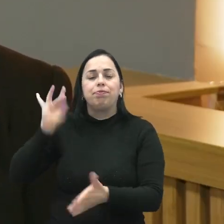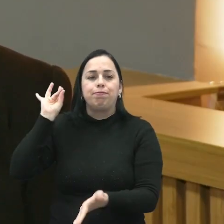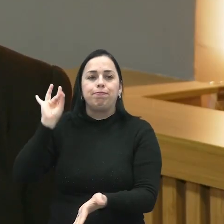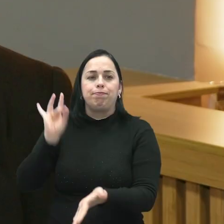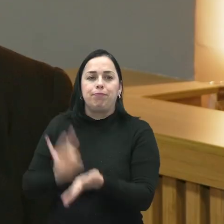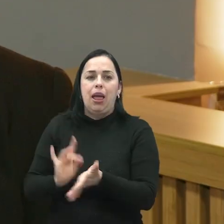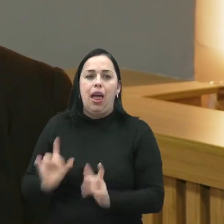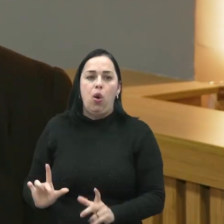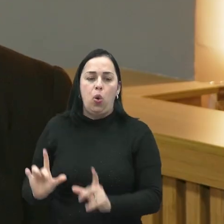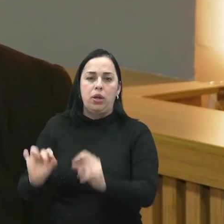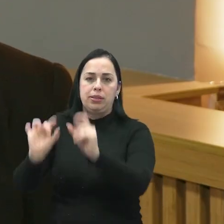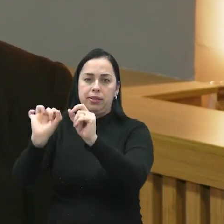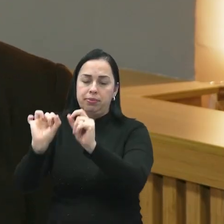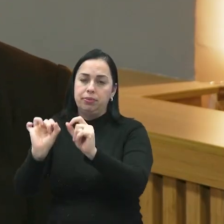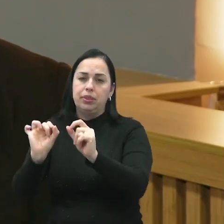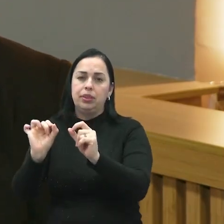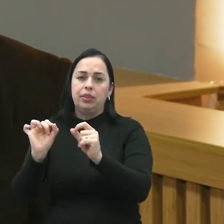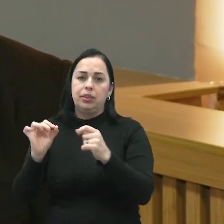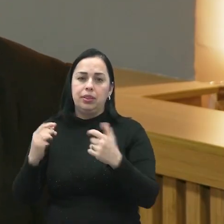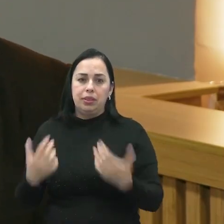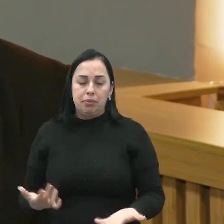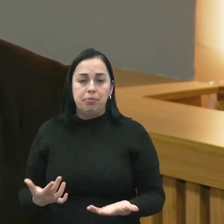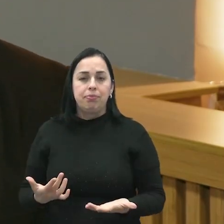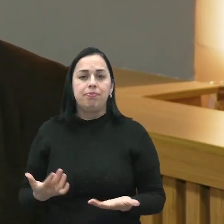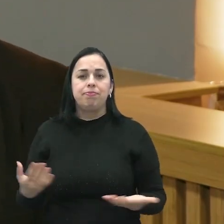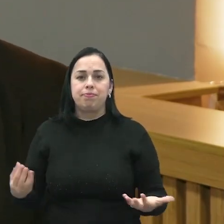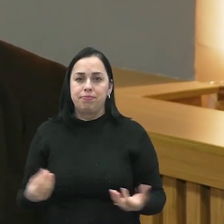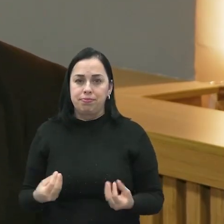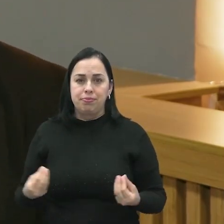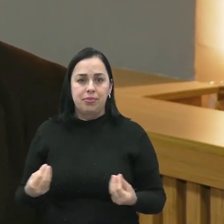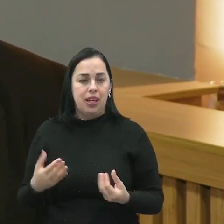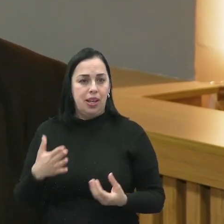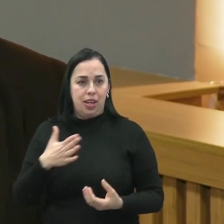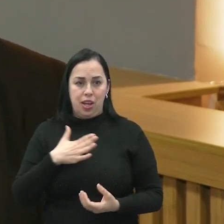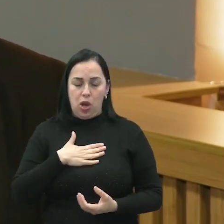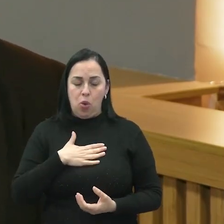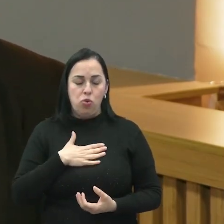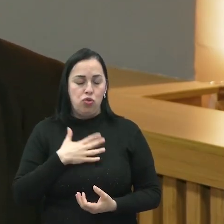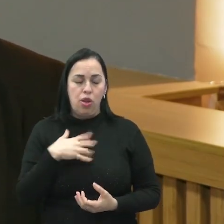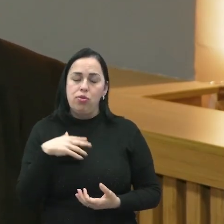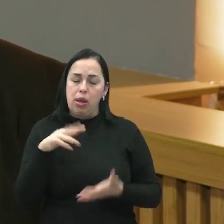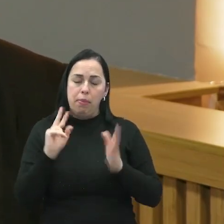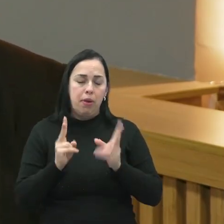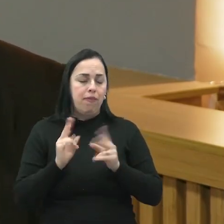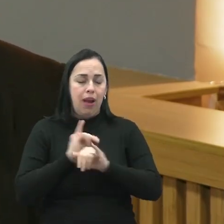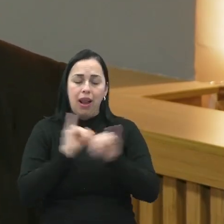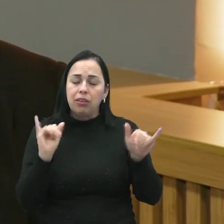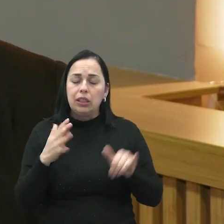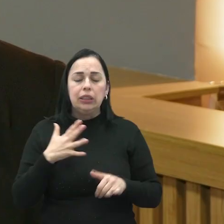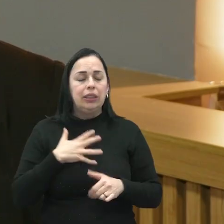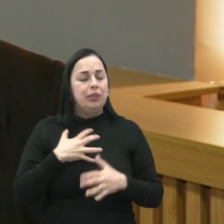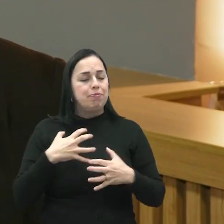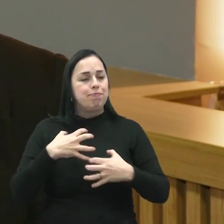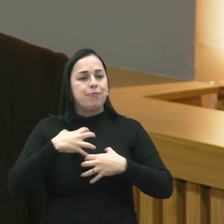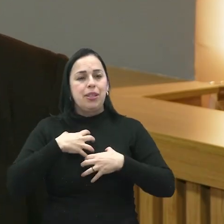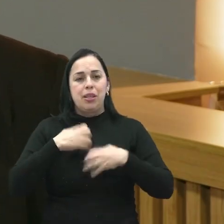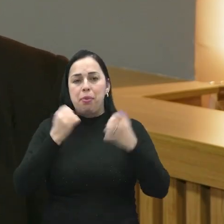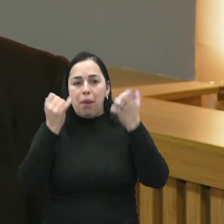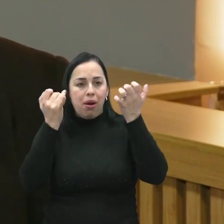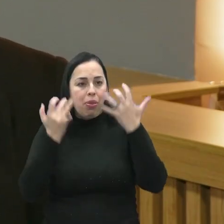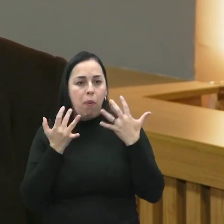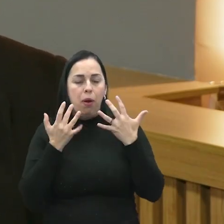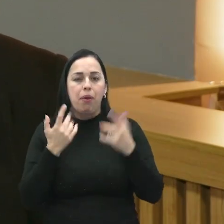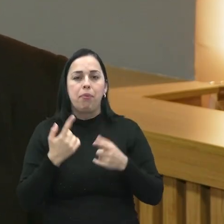era um adenocarcinoma. Que para eu digo que eu sou uma pessoa muito abençoada, né, porque a gente conseguiu fazer